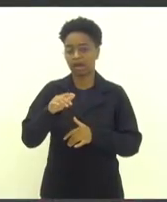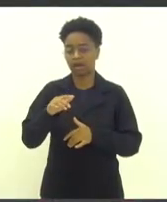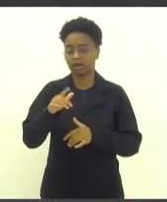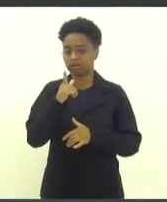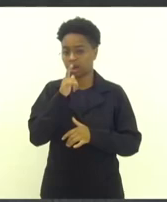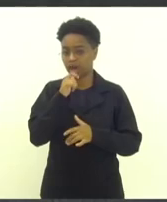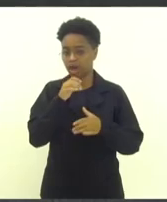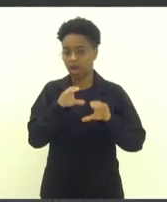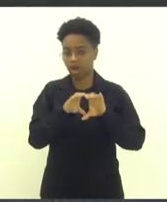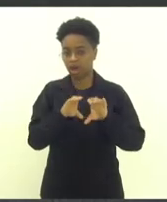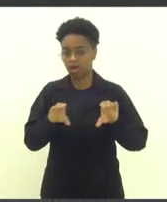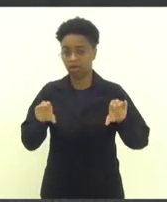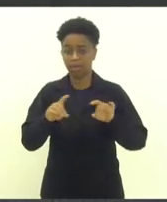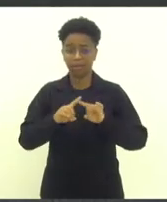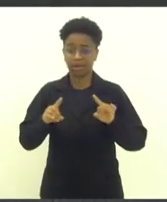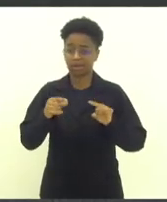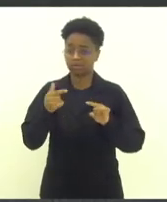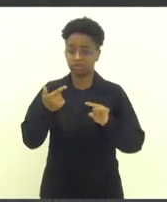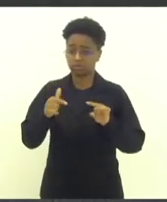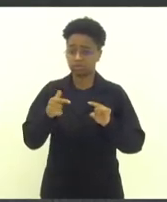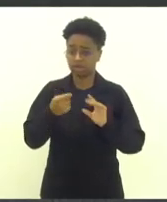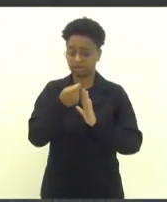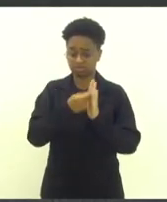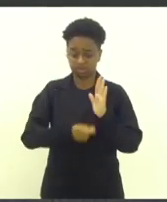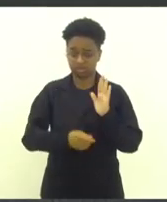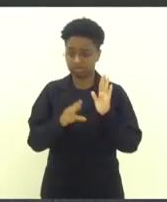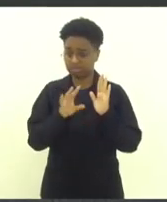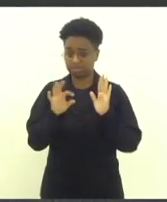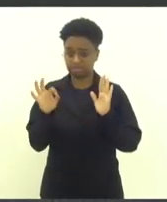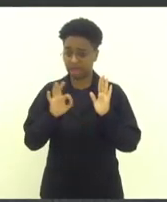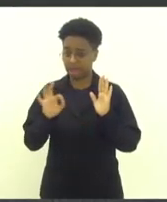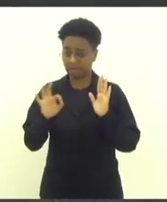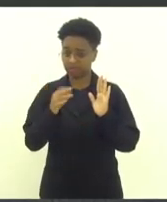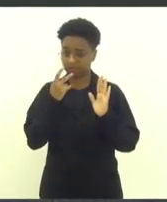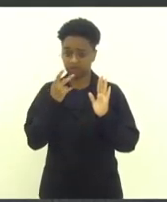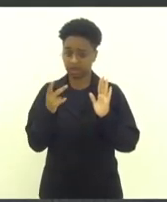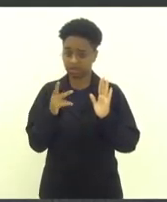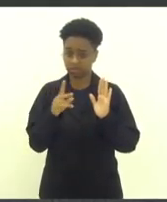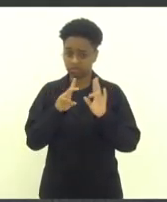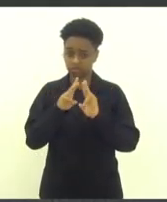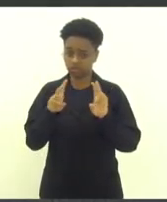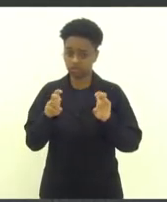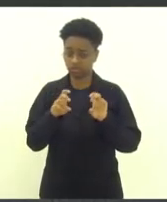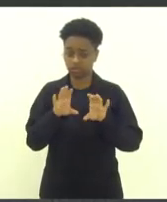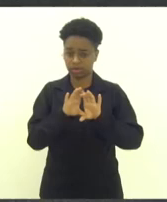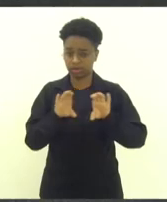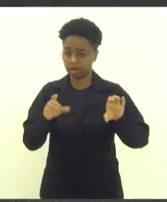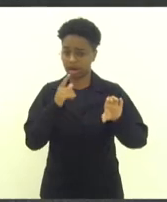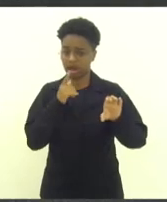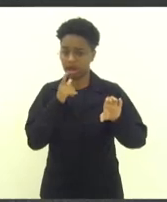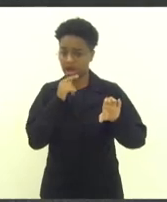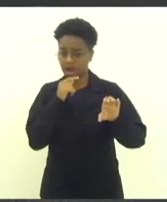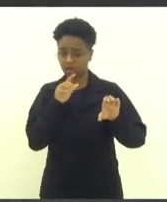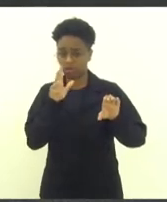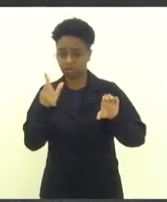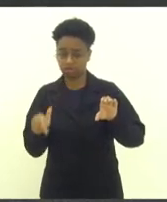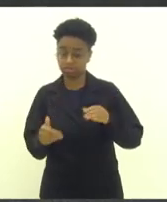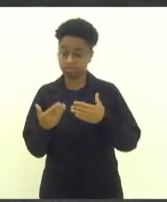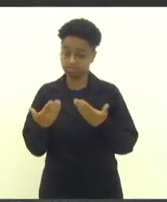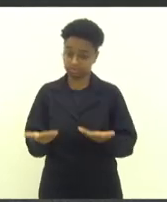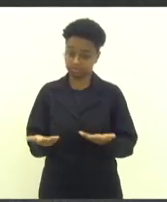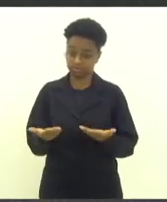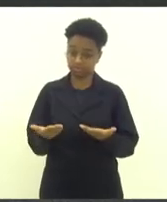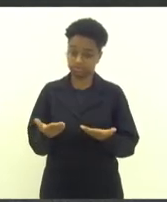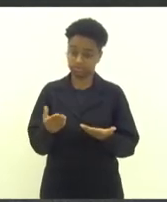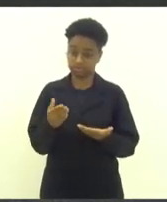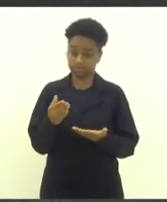projeto não trata de saneamento básico só de transporte Ferroviário metroviária Então se